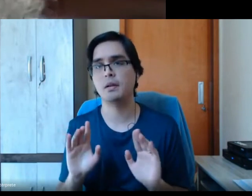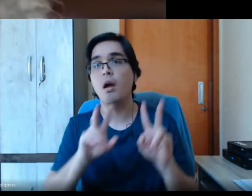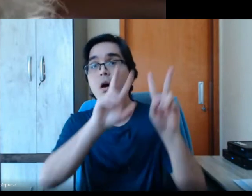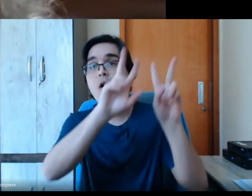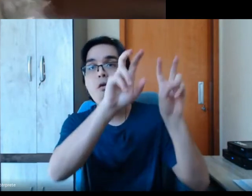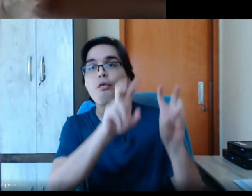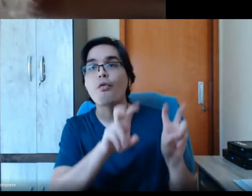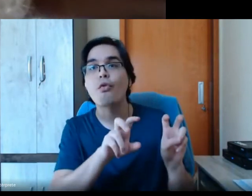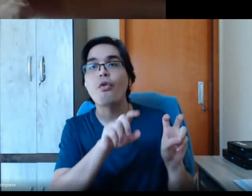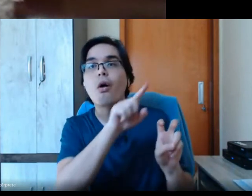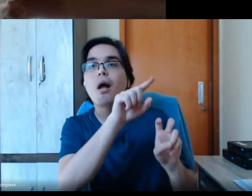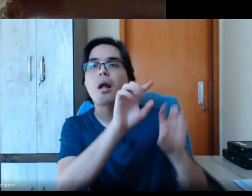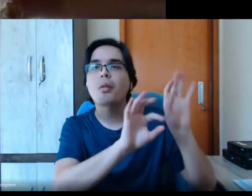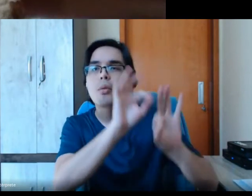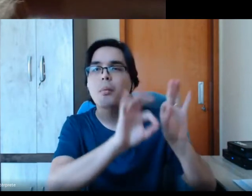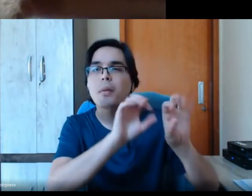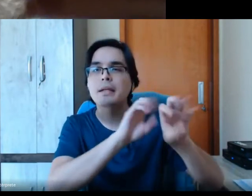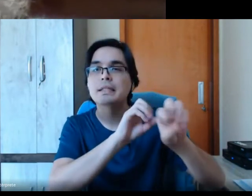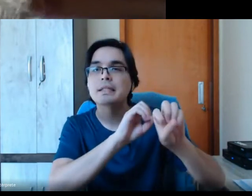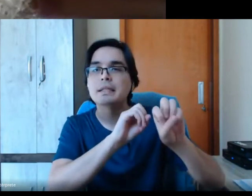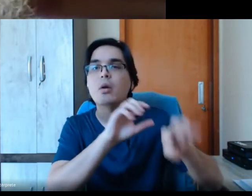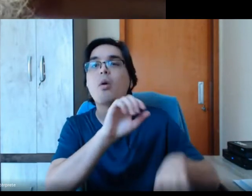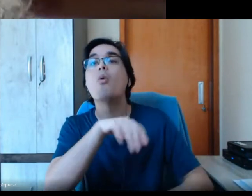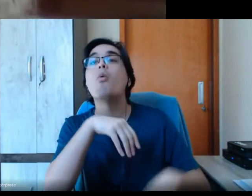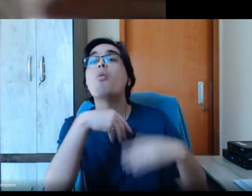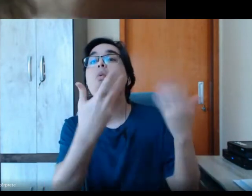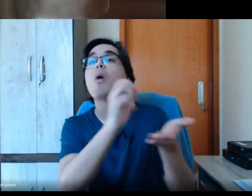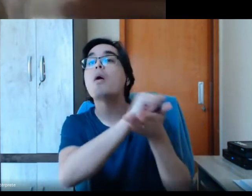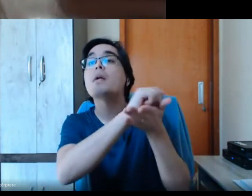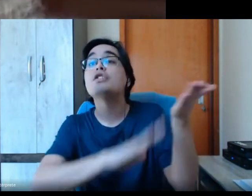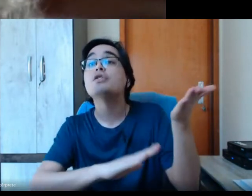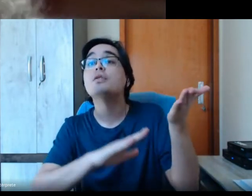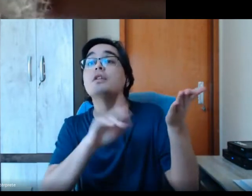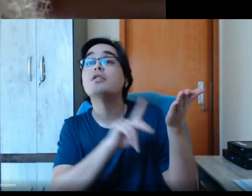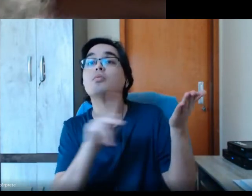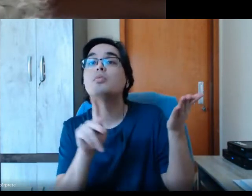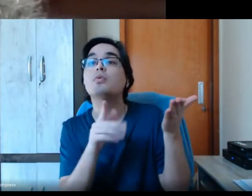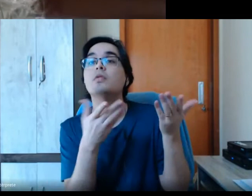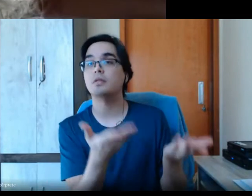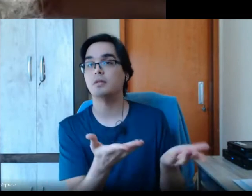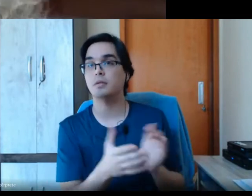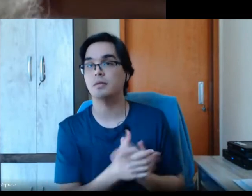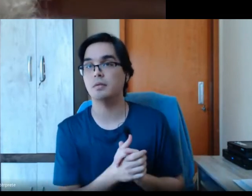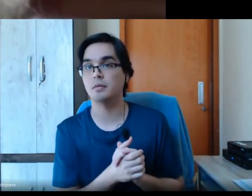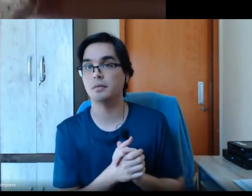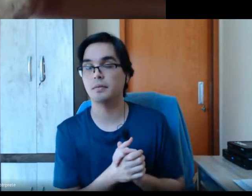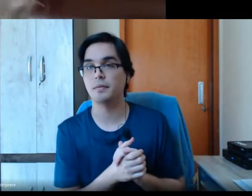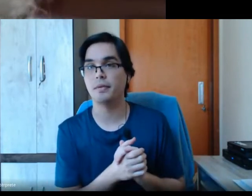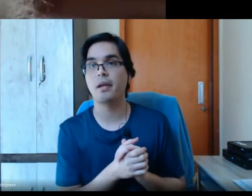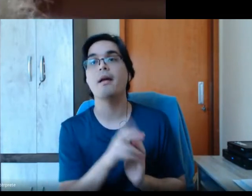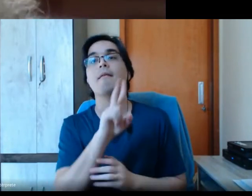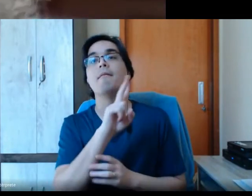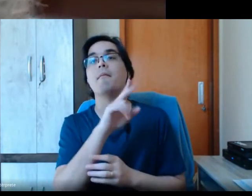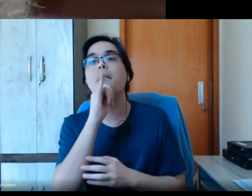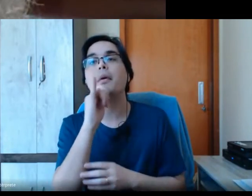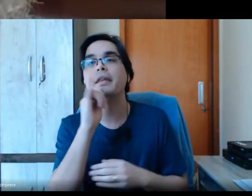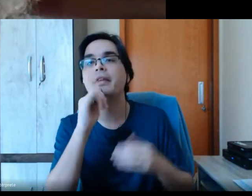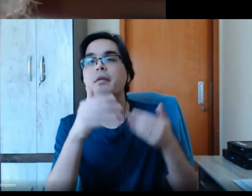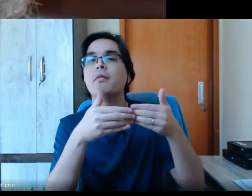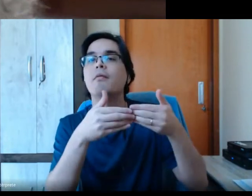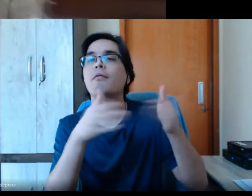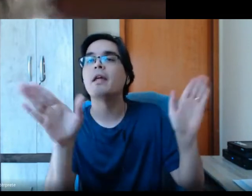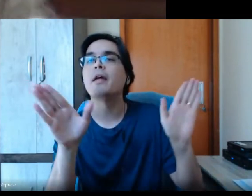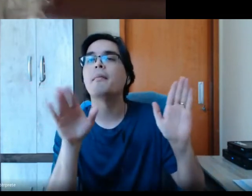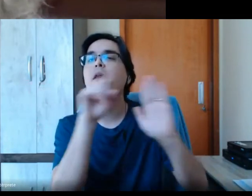vai responder no fórum, vai corrigir atividades. Então, o professor também está sendo ativo,